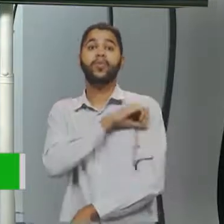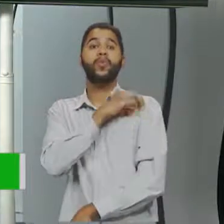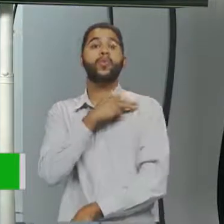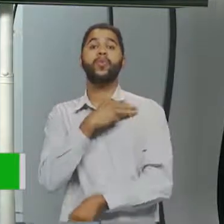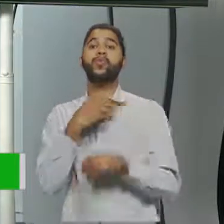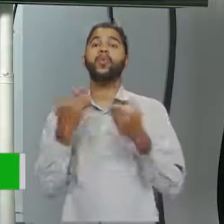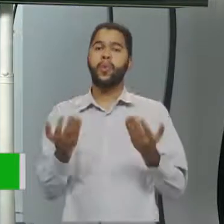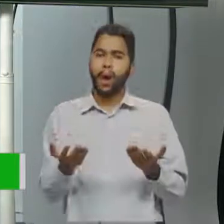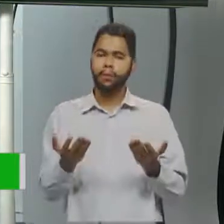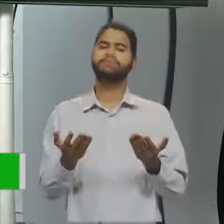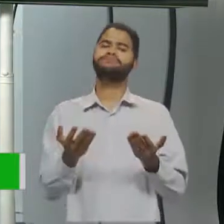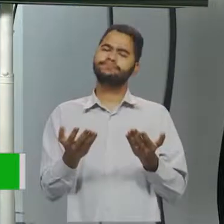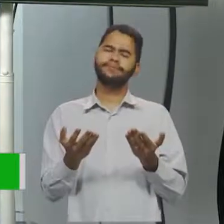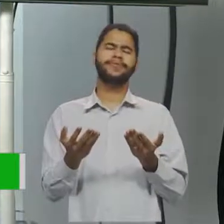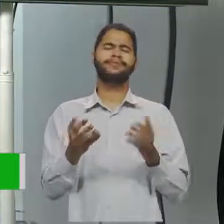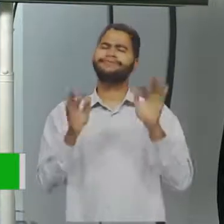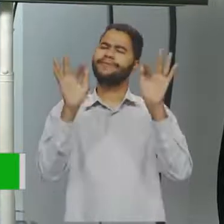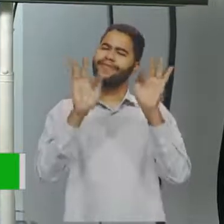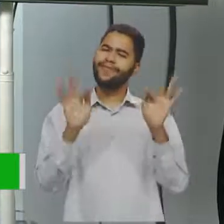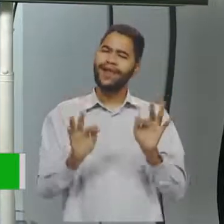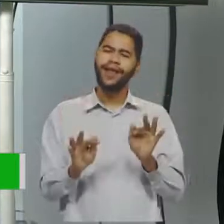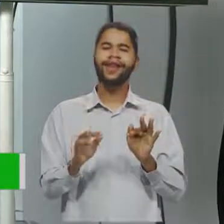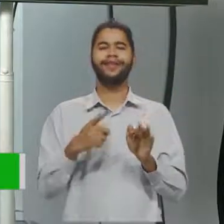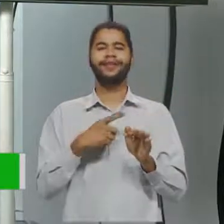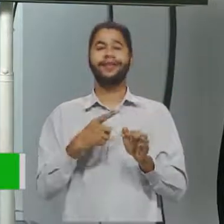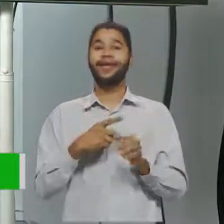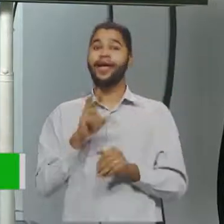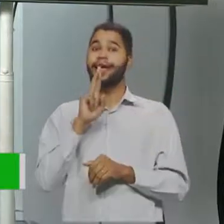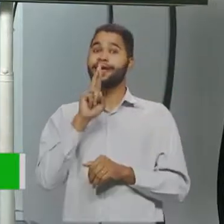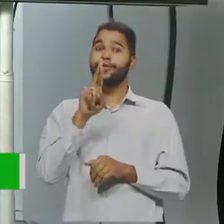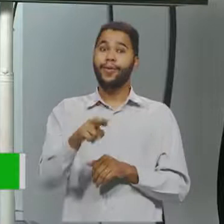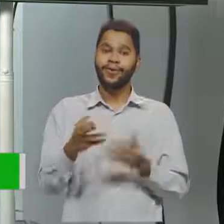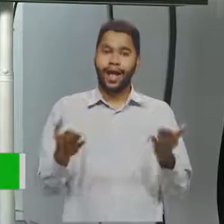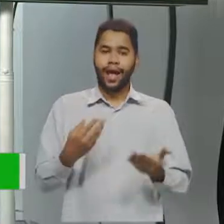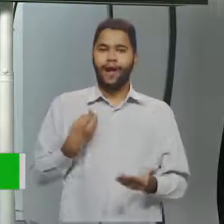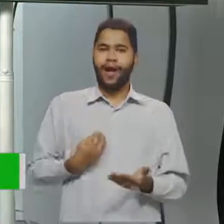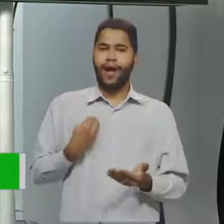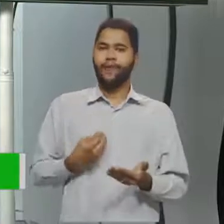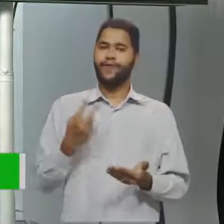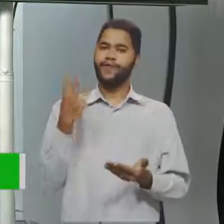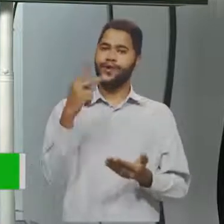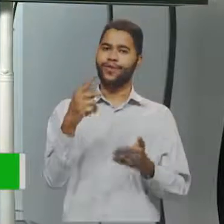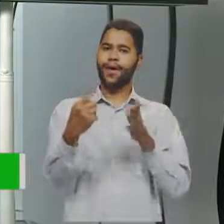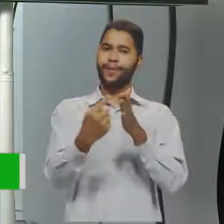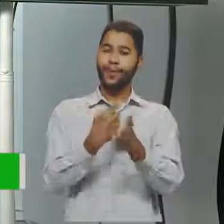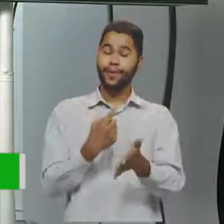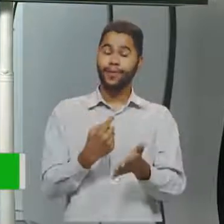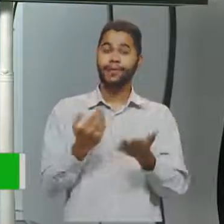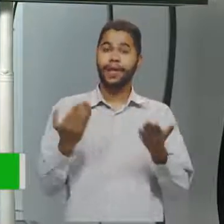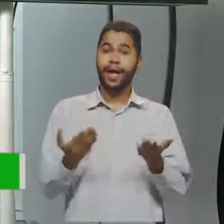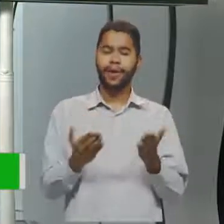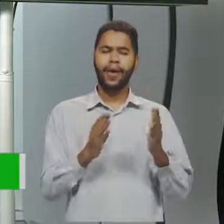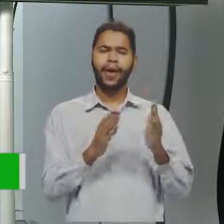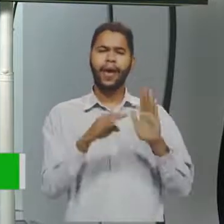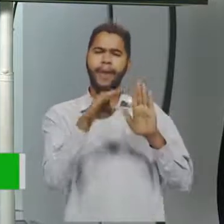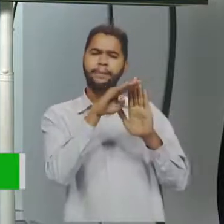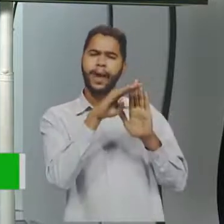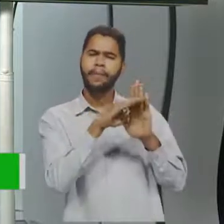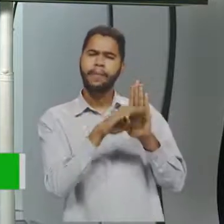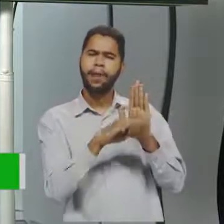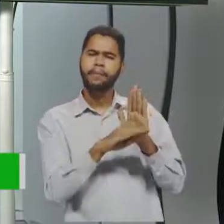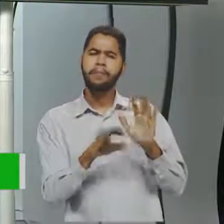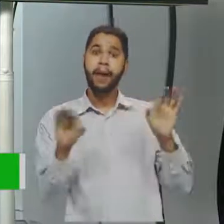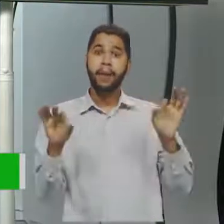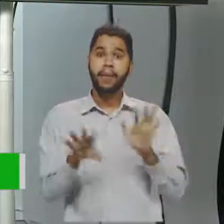Vamos ficar muito felizes de responder ao vivo a sua pergunta. Lembrando que a programação completa do Se Liga